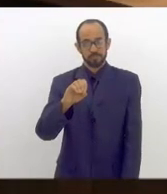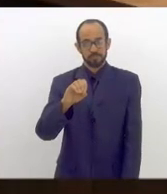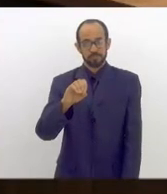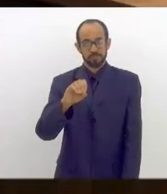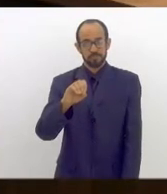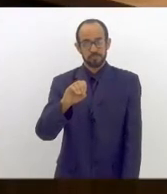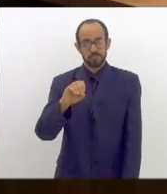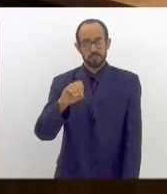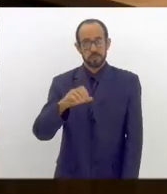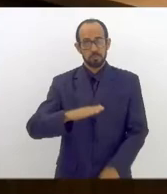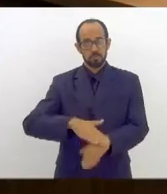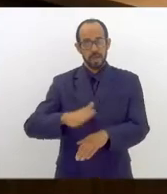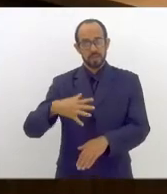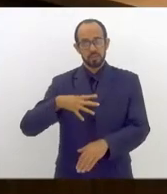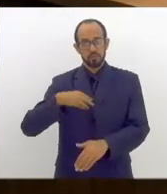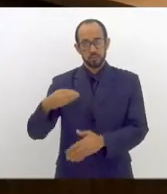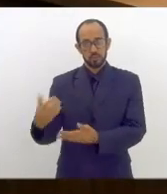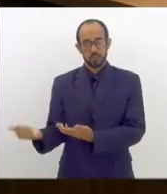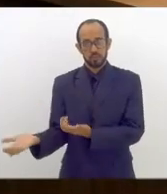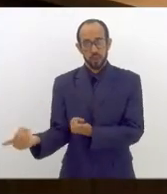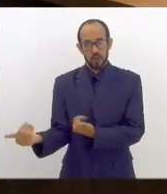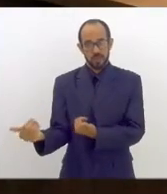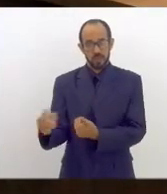o mais novo Mateus